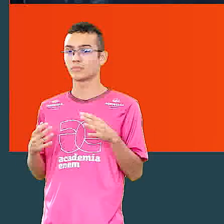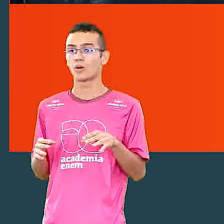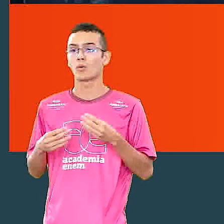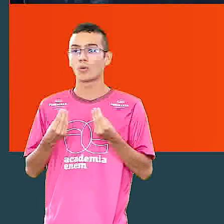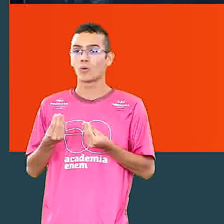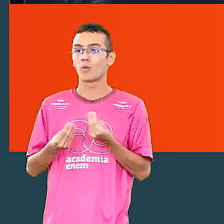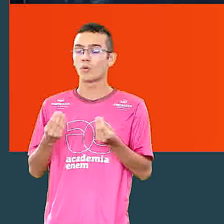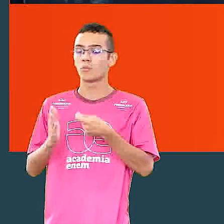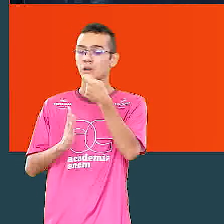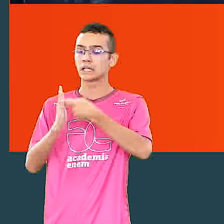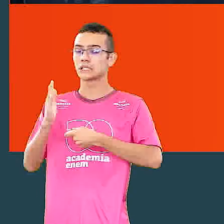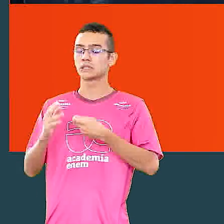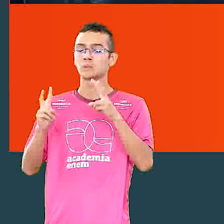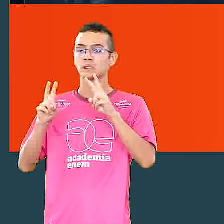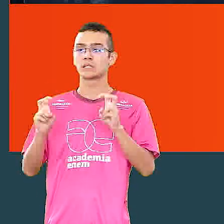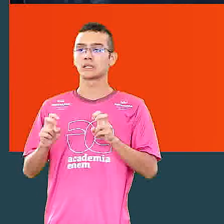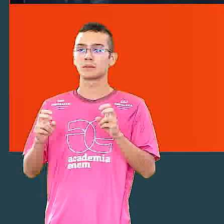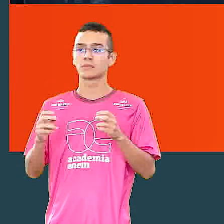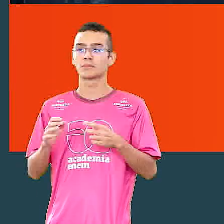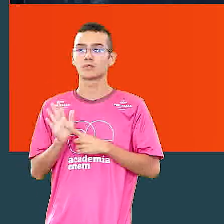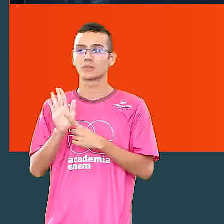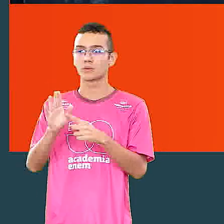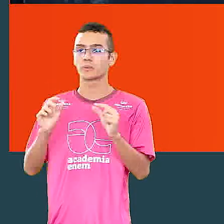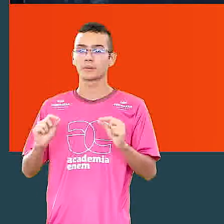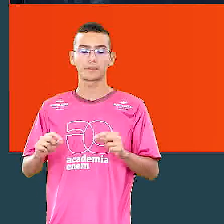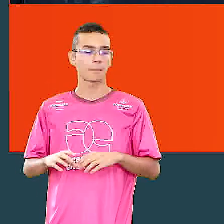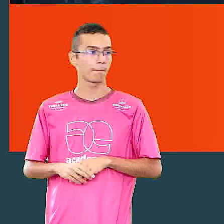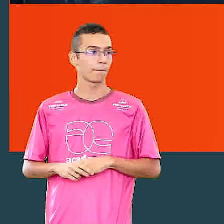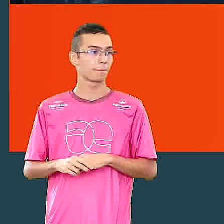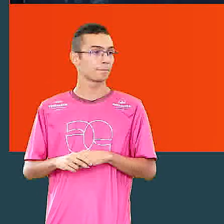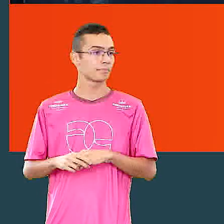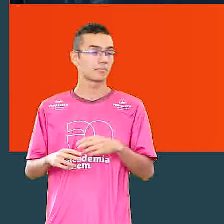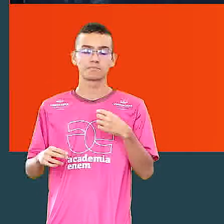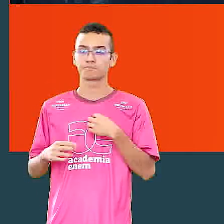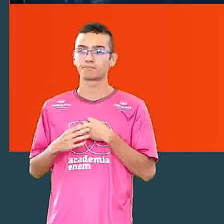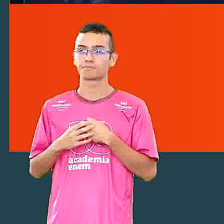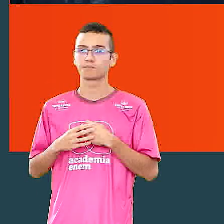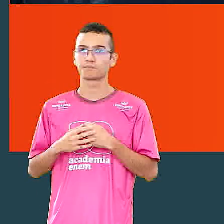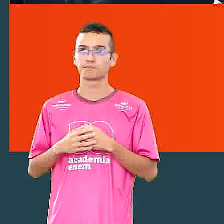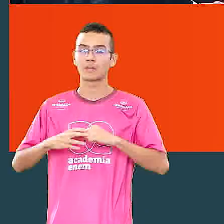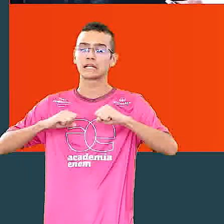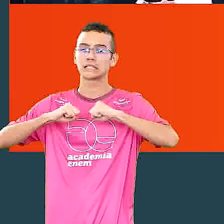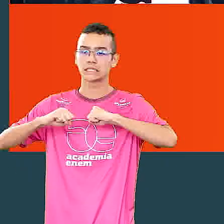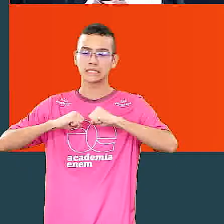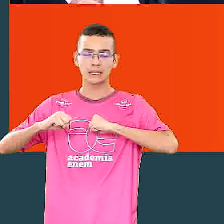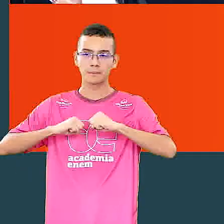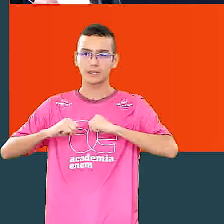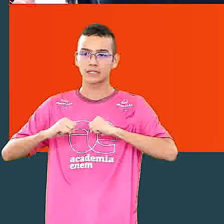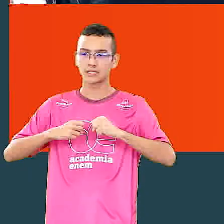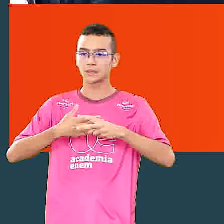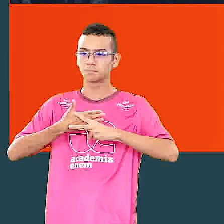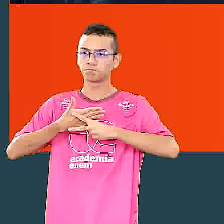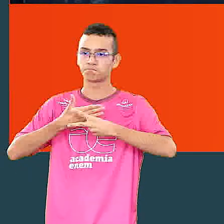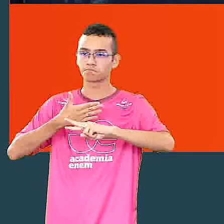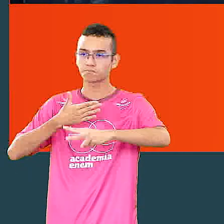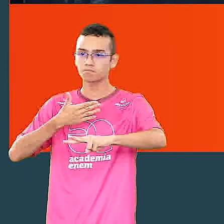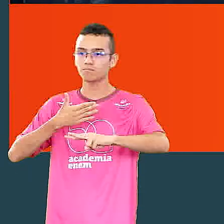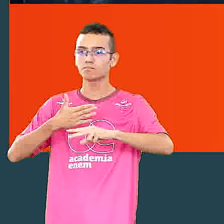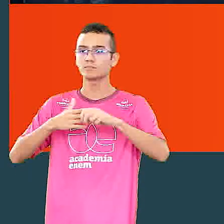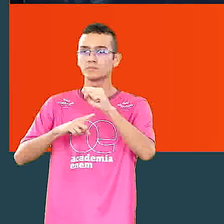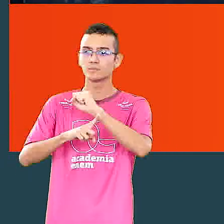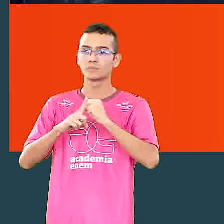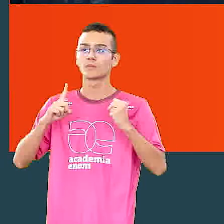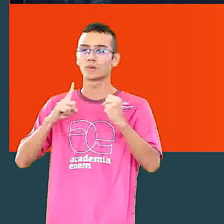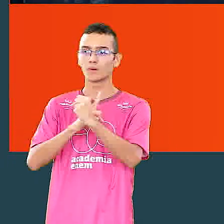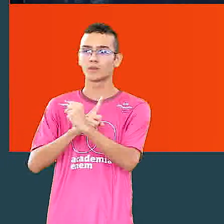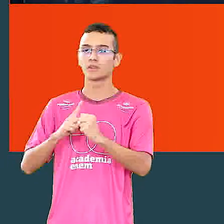tecnológicos. Então, não quero o básico, eu quero tudo, tá certo? Debater as consequências sociais